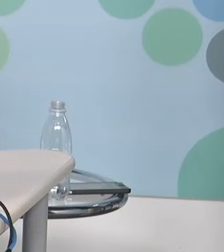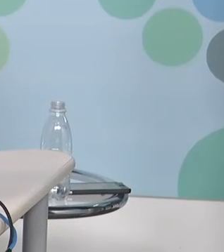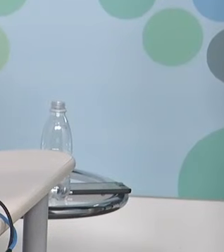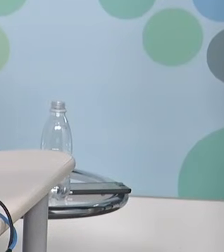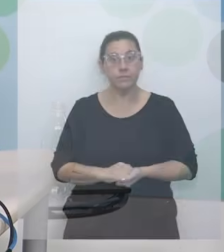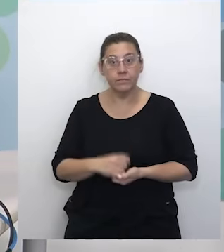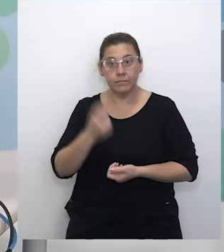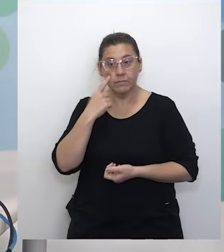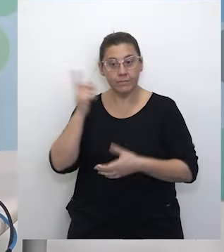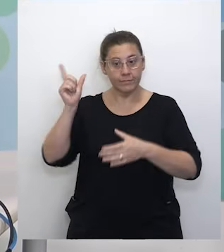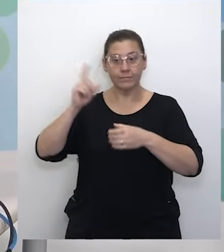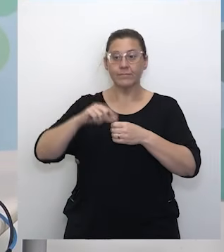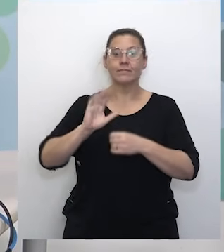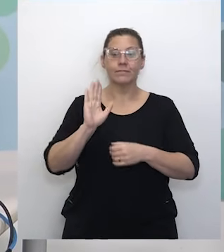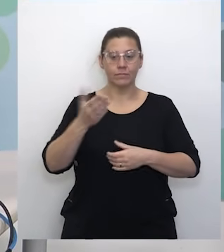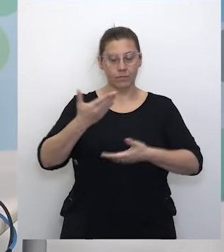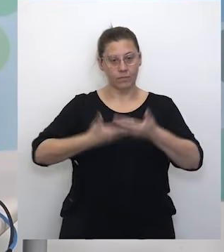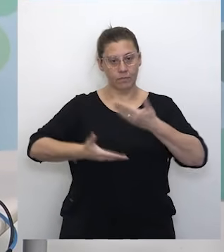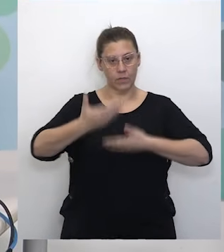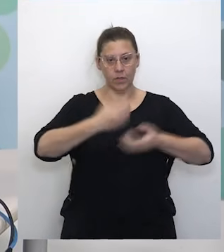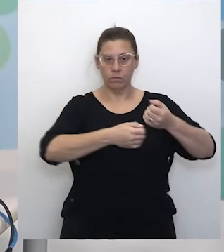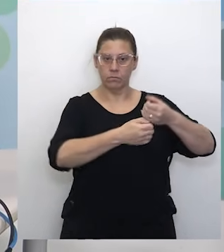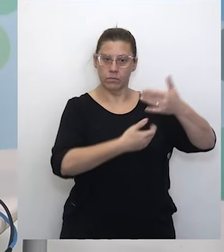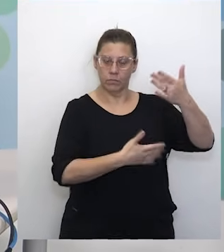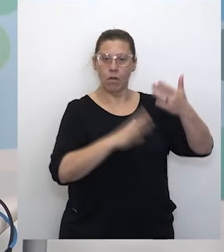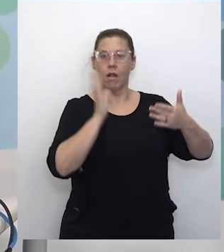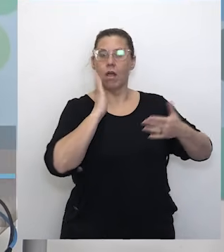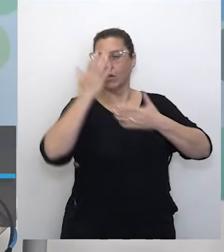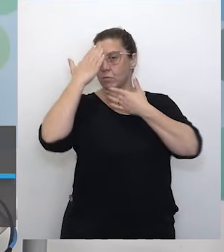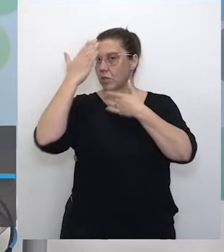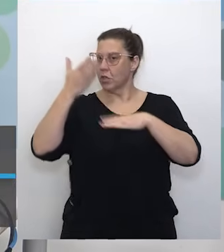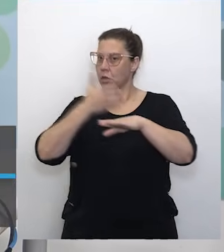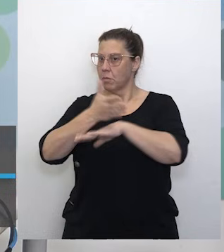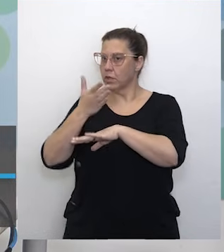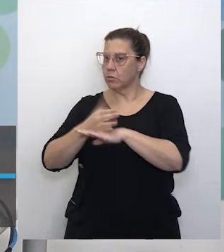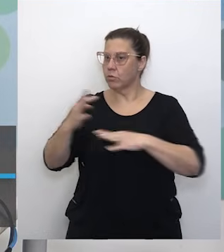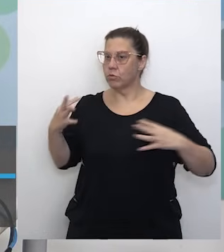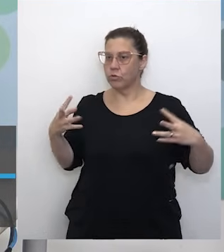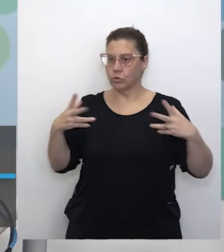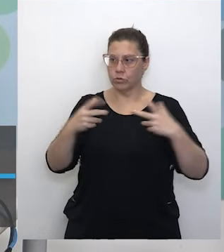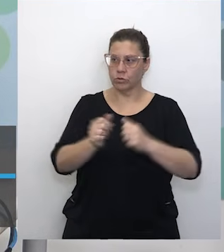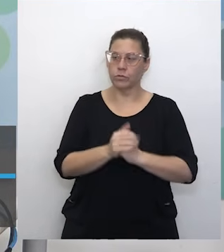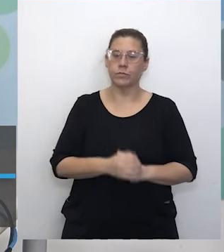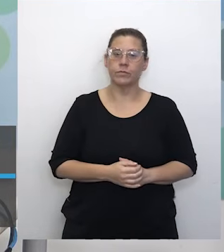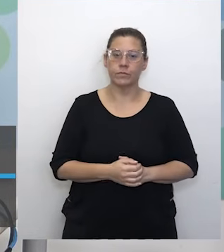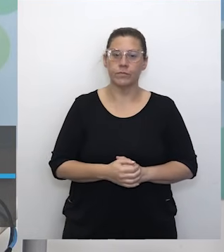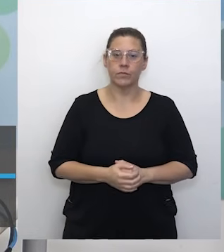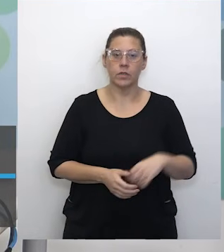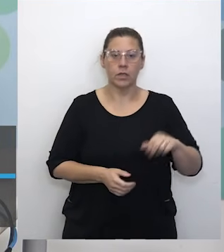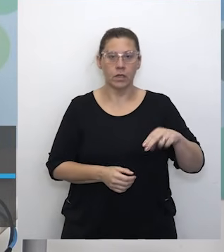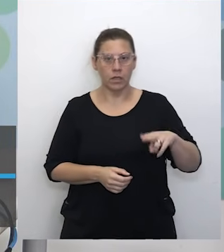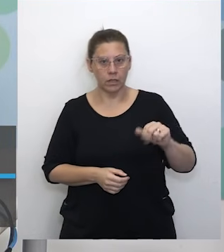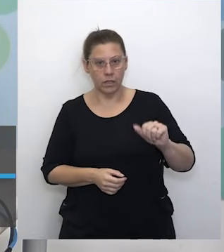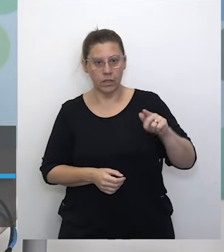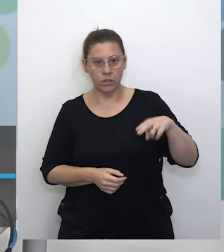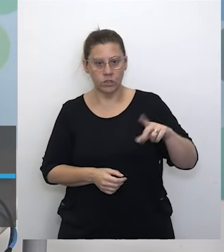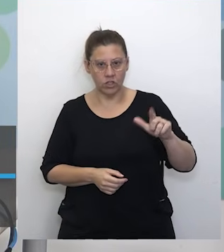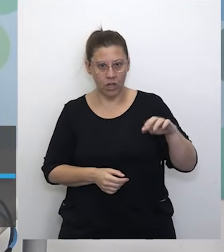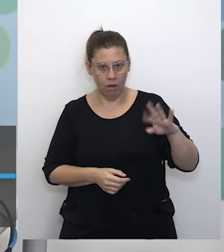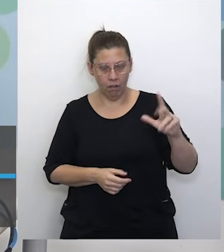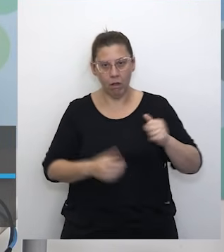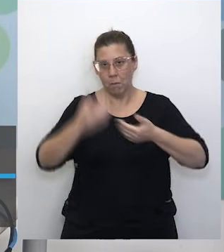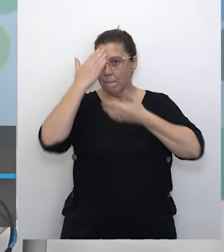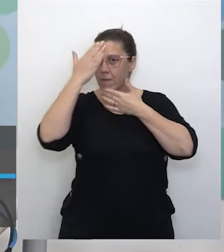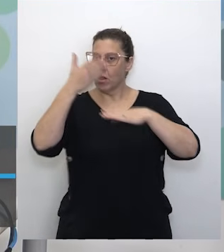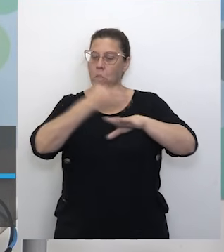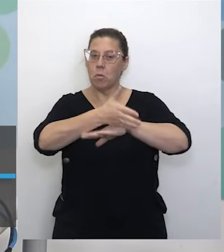Oi, Vivi, retornamos aqui a interação do pessoal, muito legal, muito obrigado pela participação de todos. Um abraço, professora Ana Angélica, valeu, Ana, obrigado demais